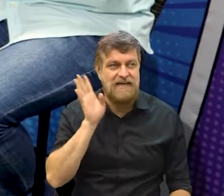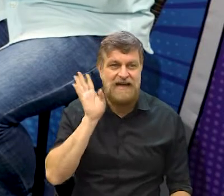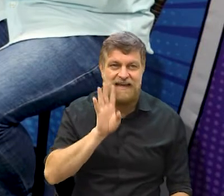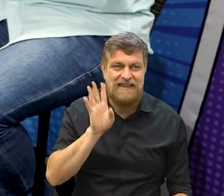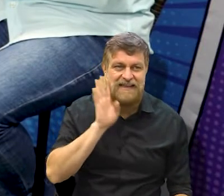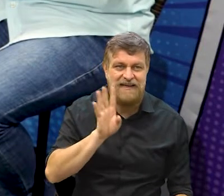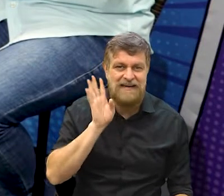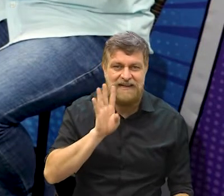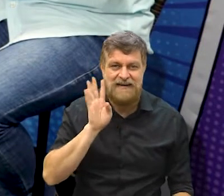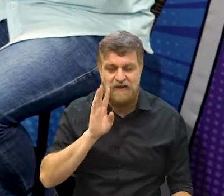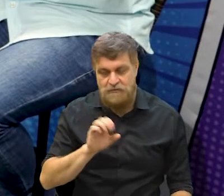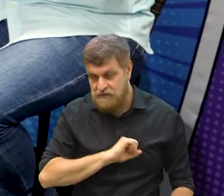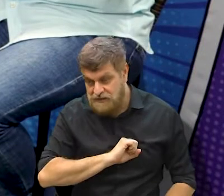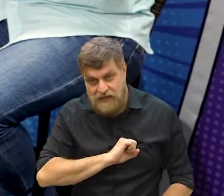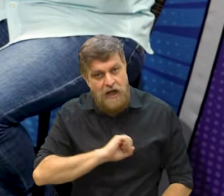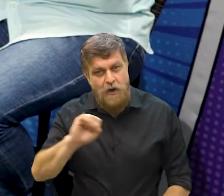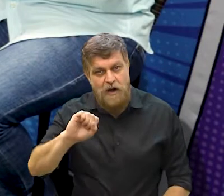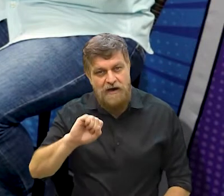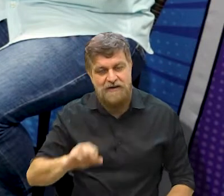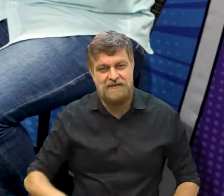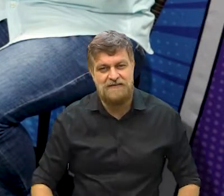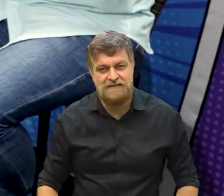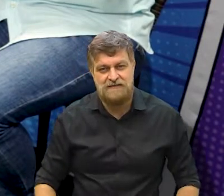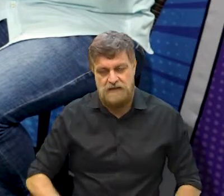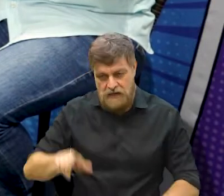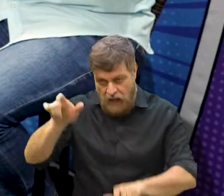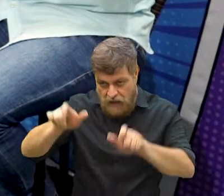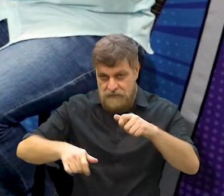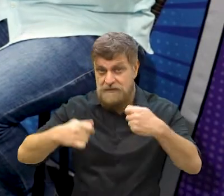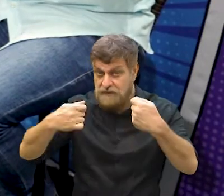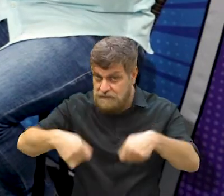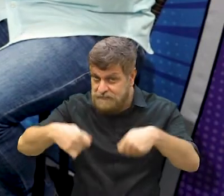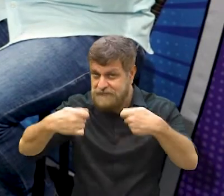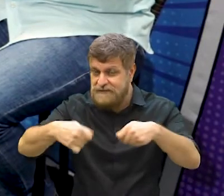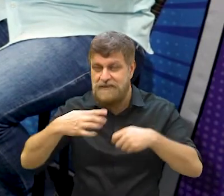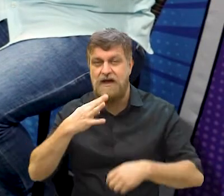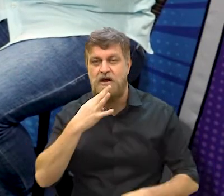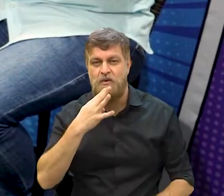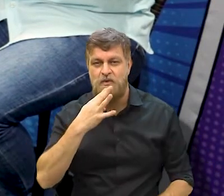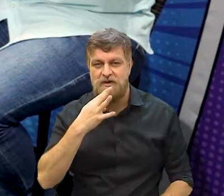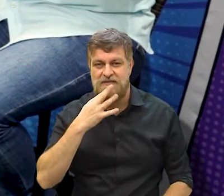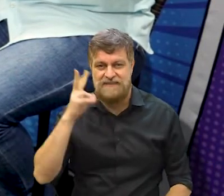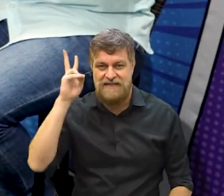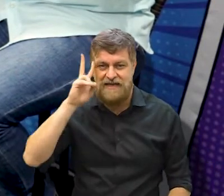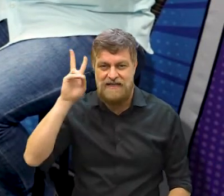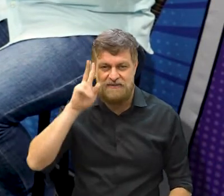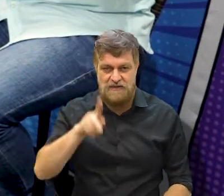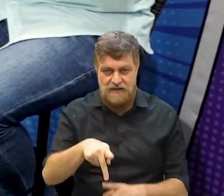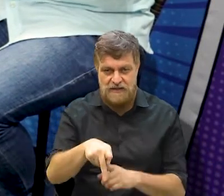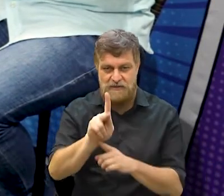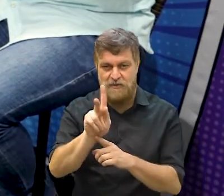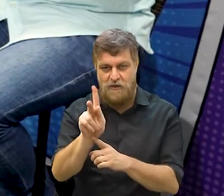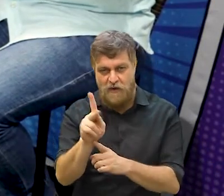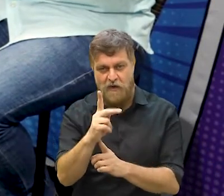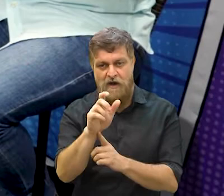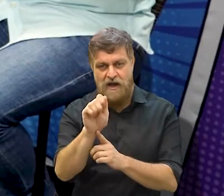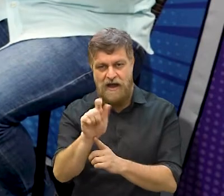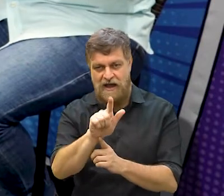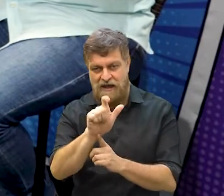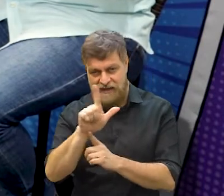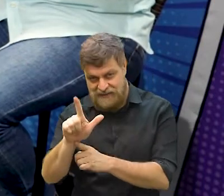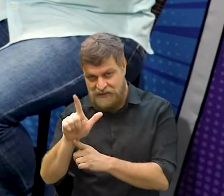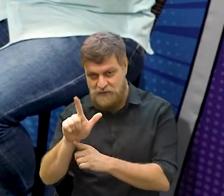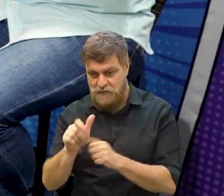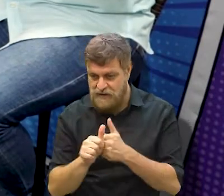né? Sensacional. E o pessoal tem que conhecer a história do Calil e acompanhar a